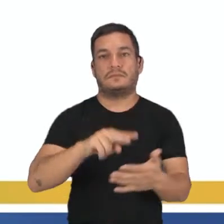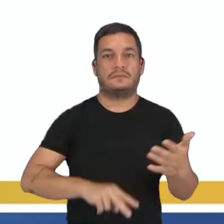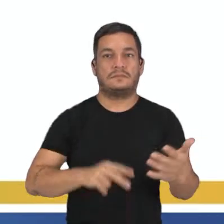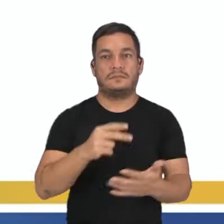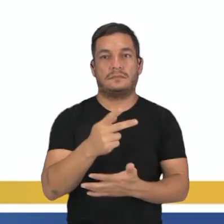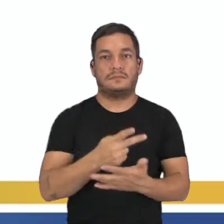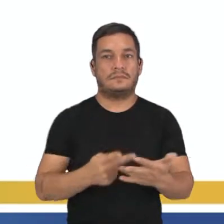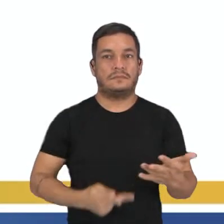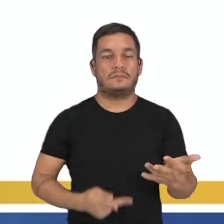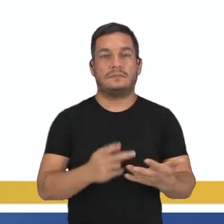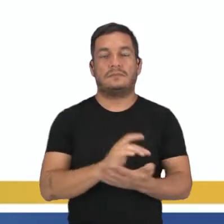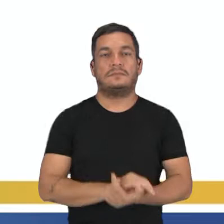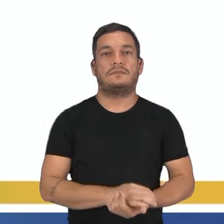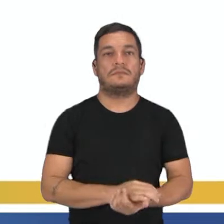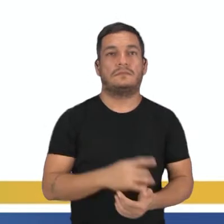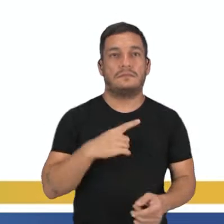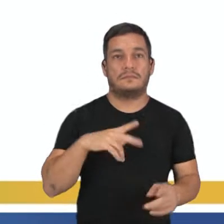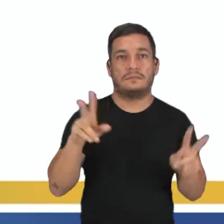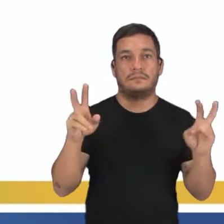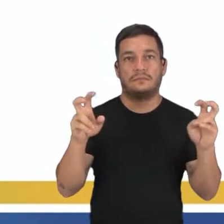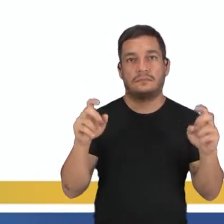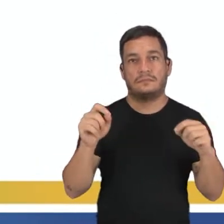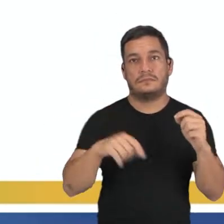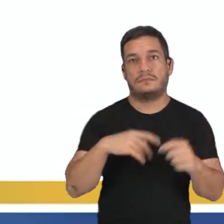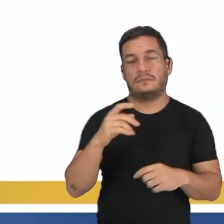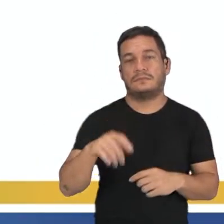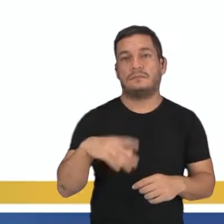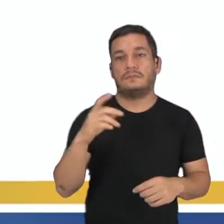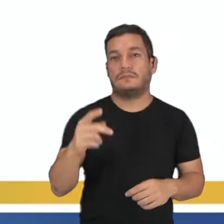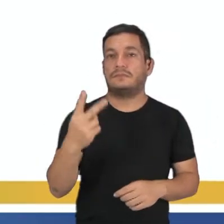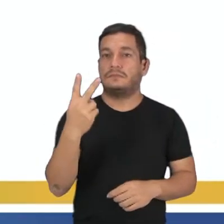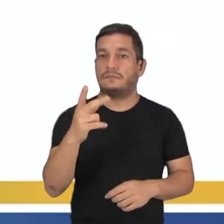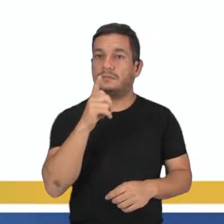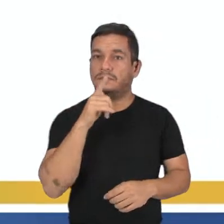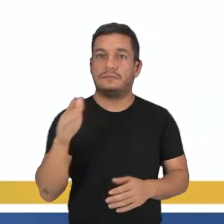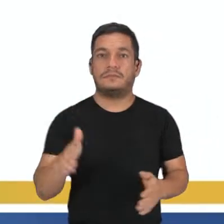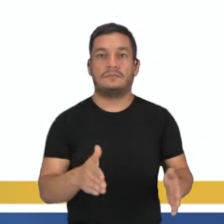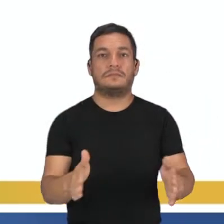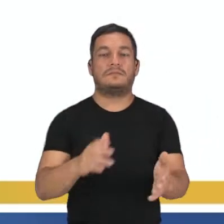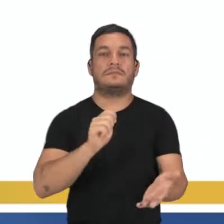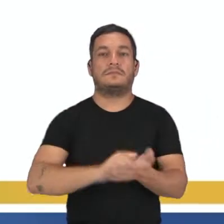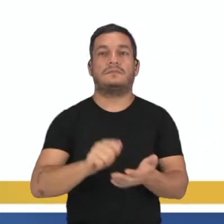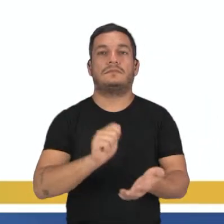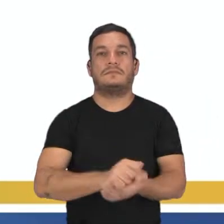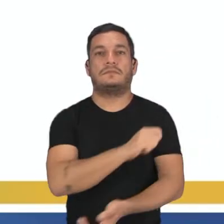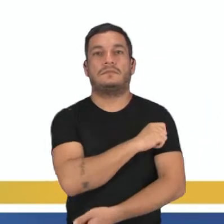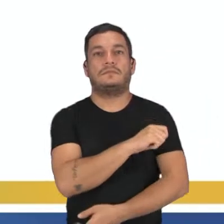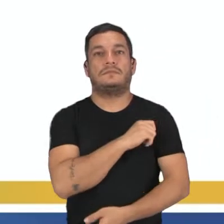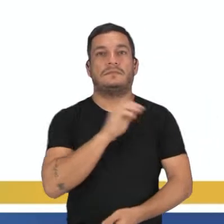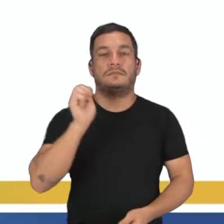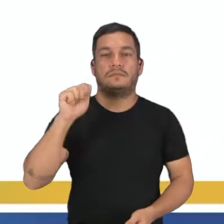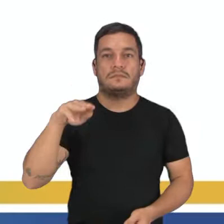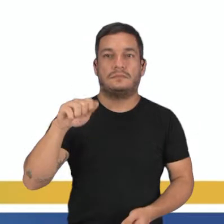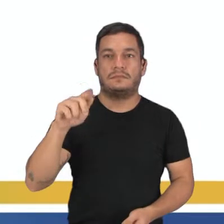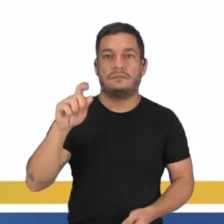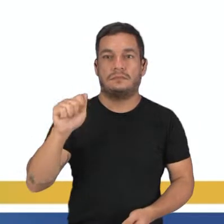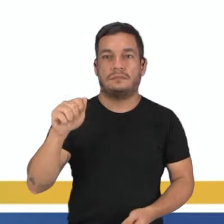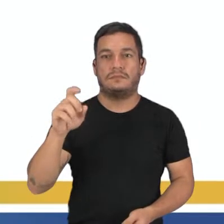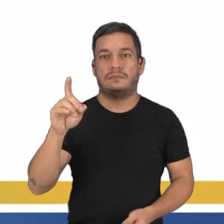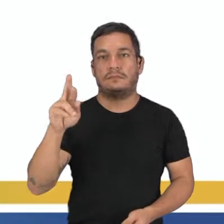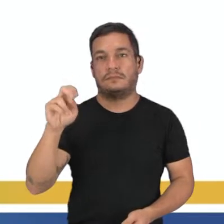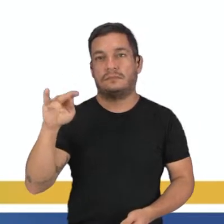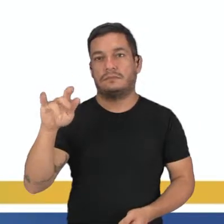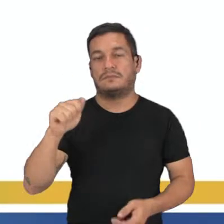de um poema que tem por título os dois lados do Rio escrito pela aluna Amanda Gabriele do